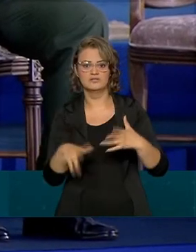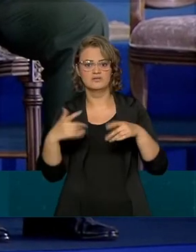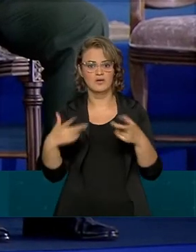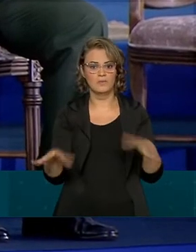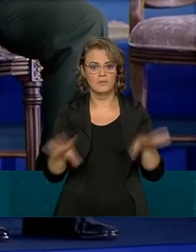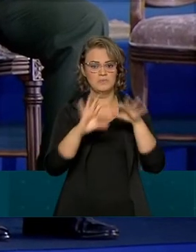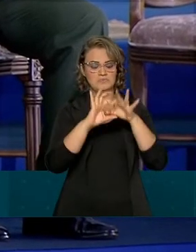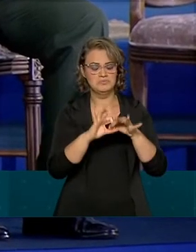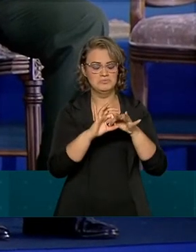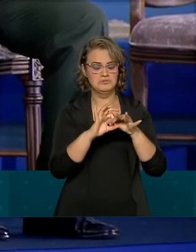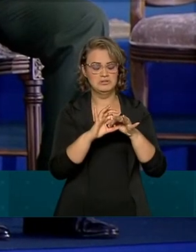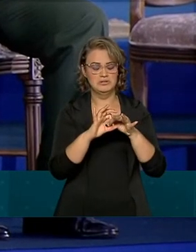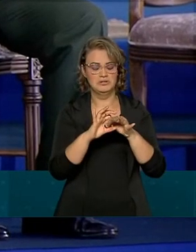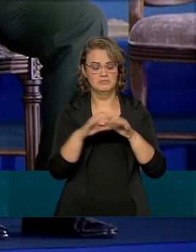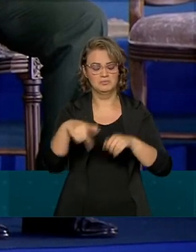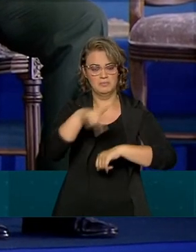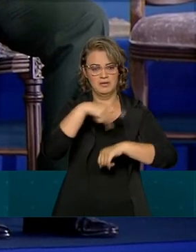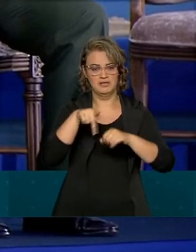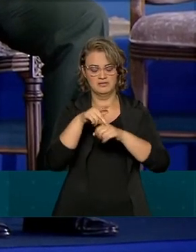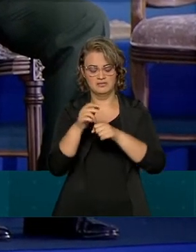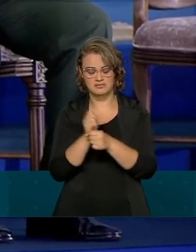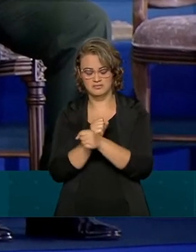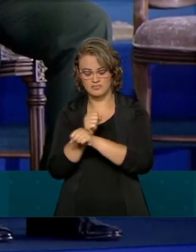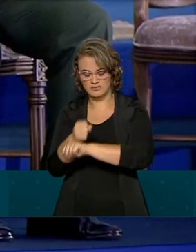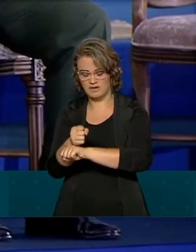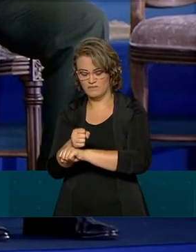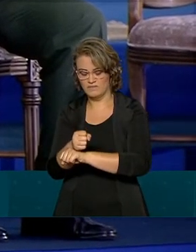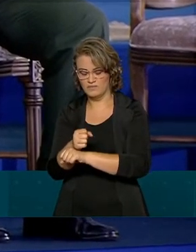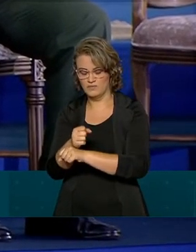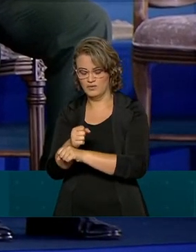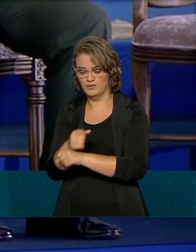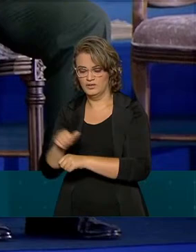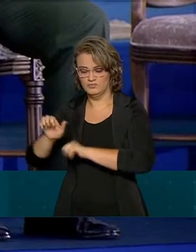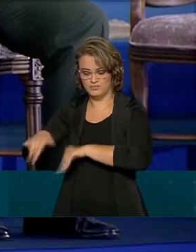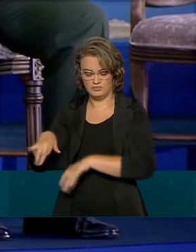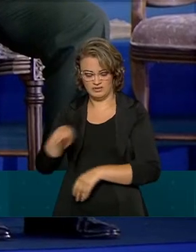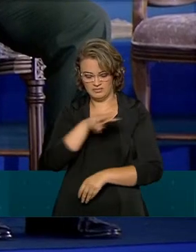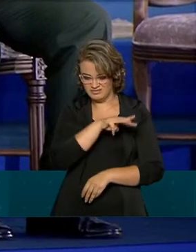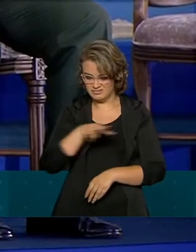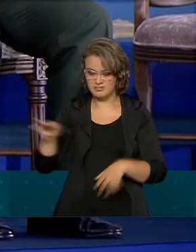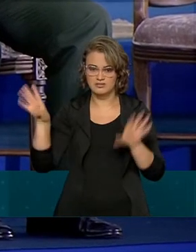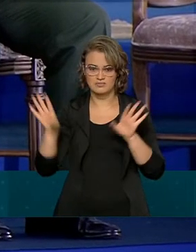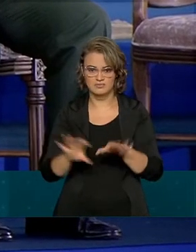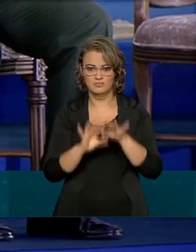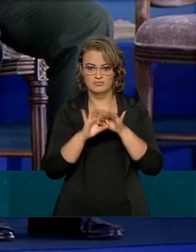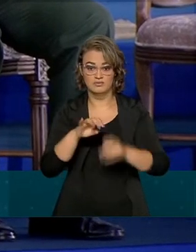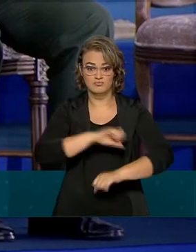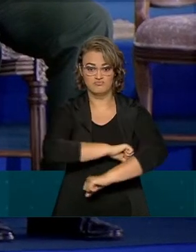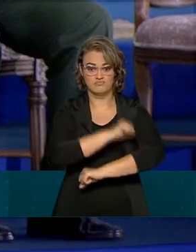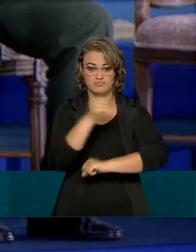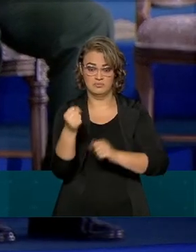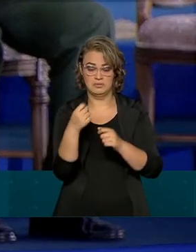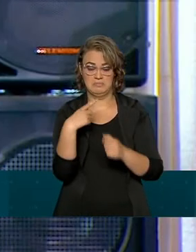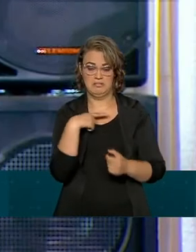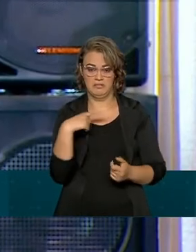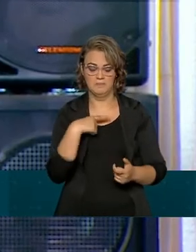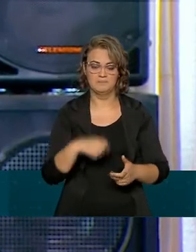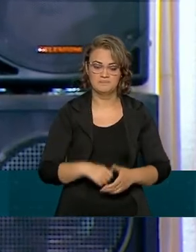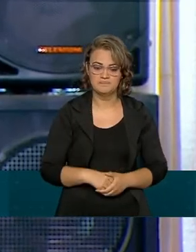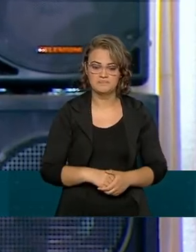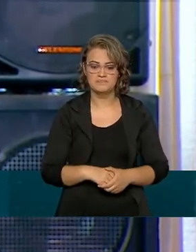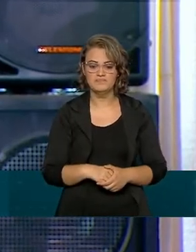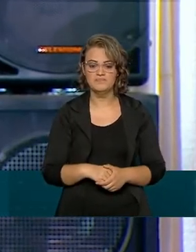o escravo e os soldados desde então em Correntina desconfiança e nas perseguições